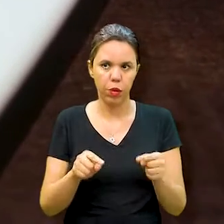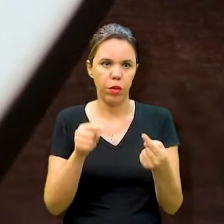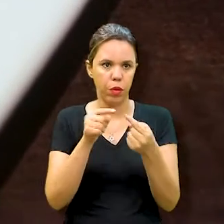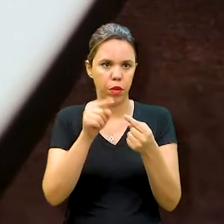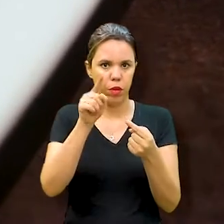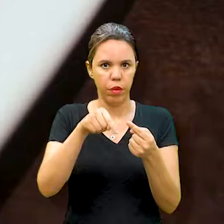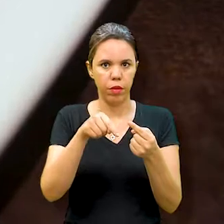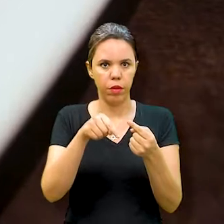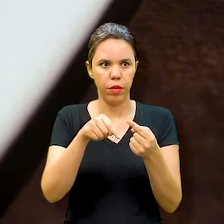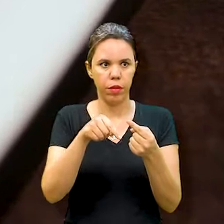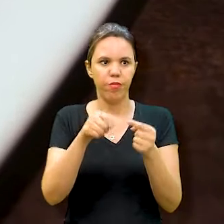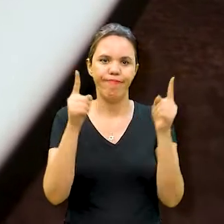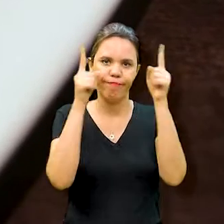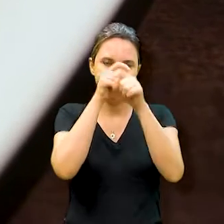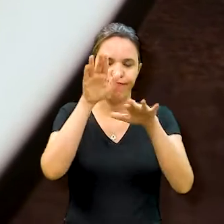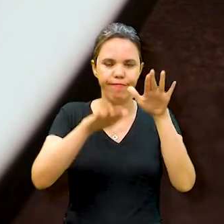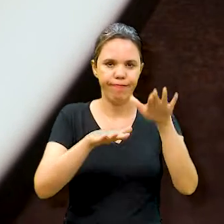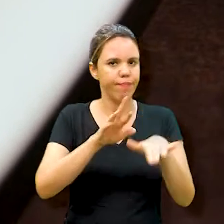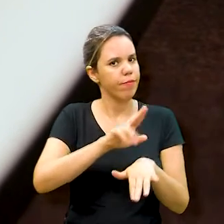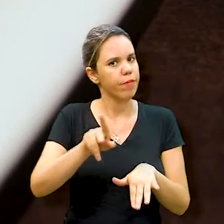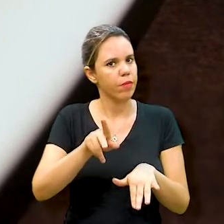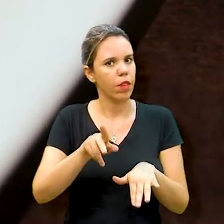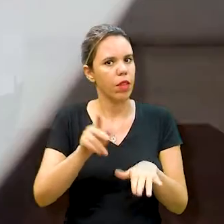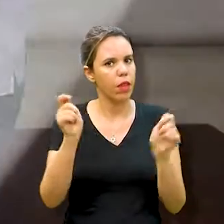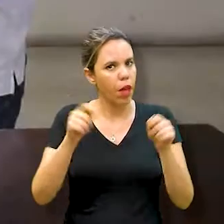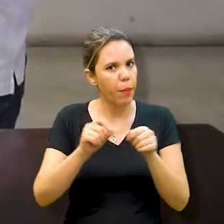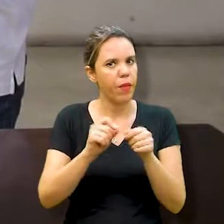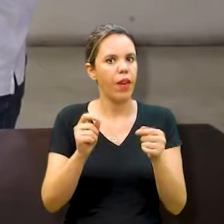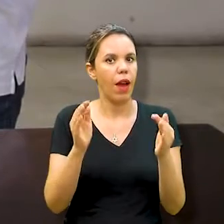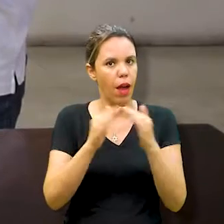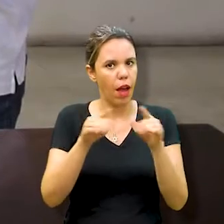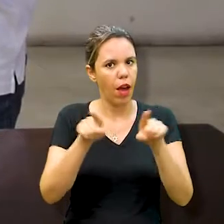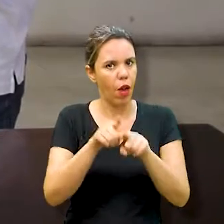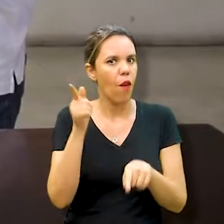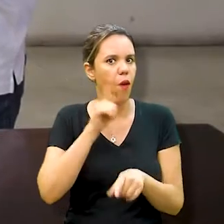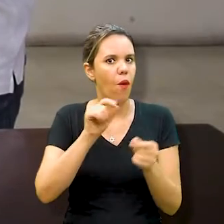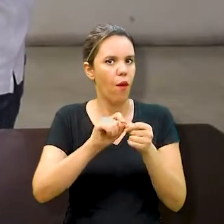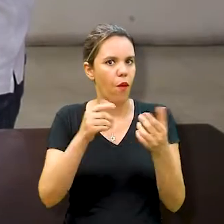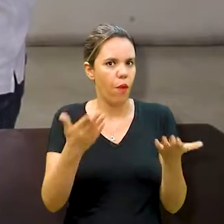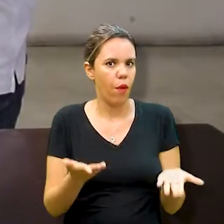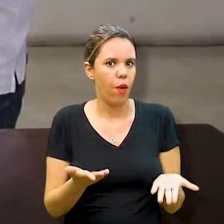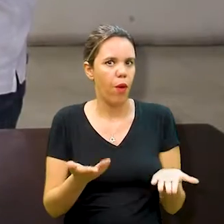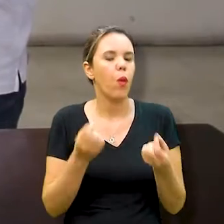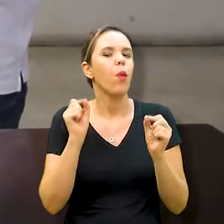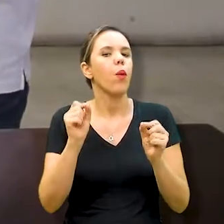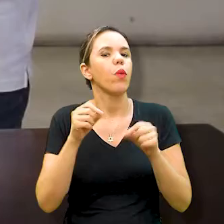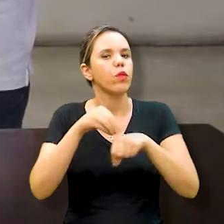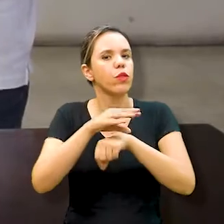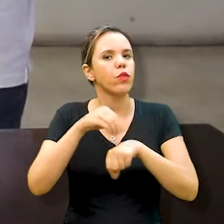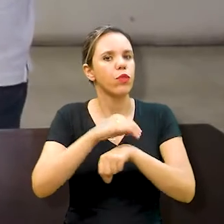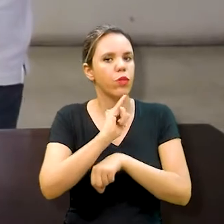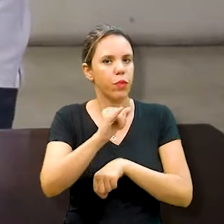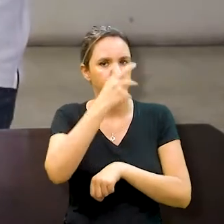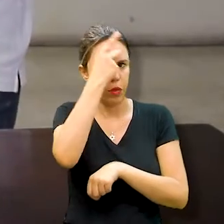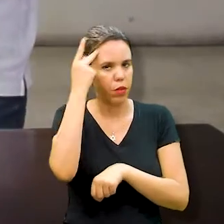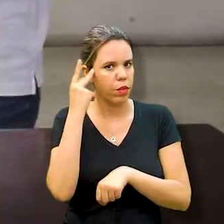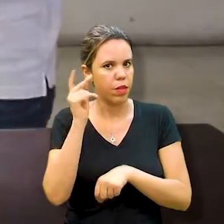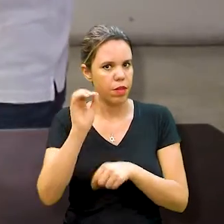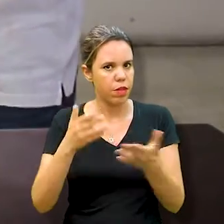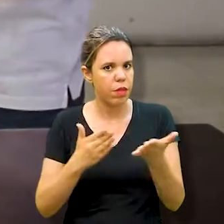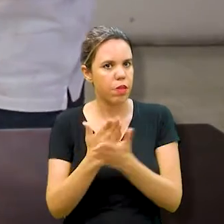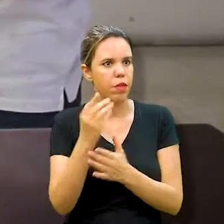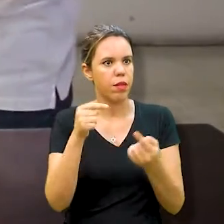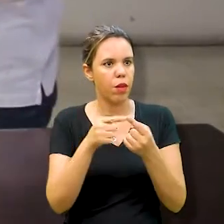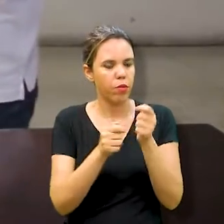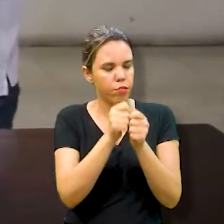para acertar o ponto é um pouco complicado mas não é tão difícil até em casa a gente consegue fazer a E aí que dica você daria